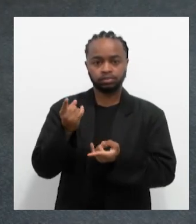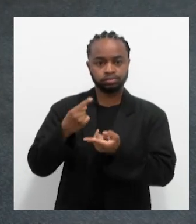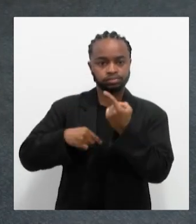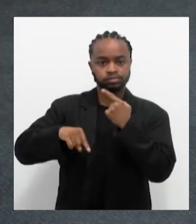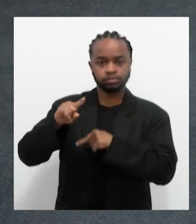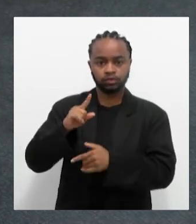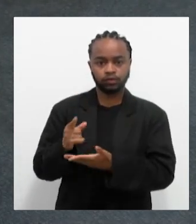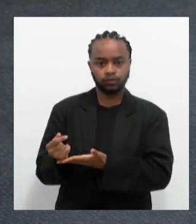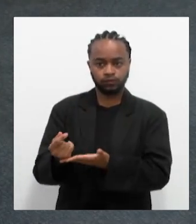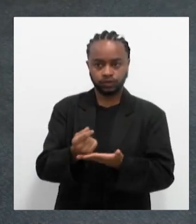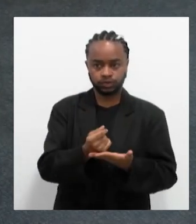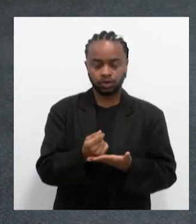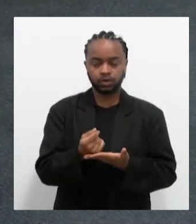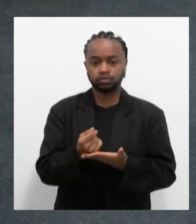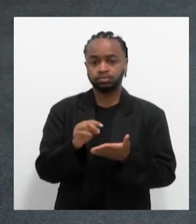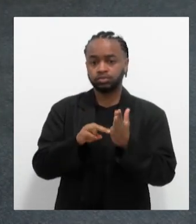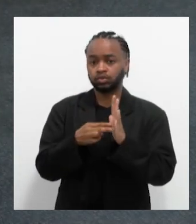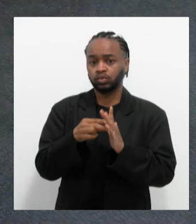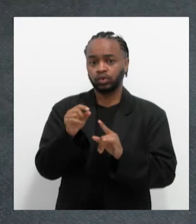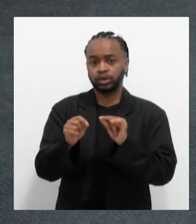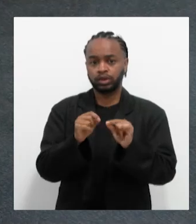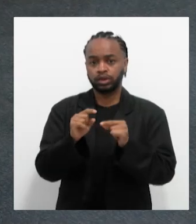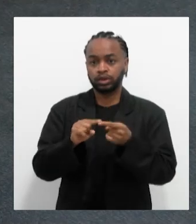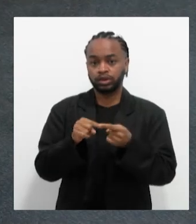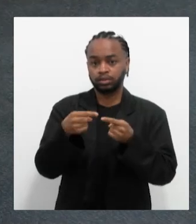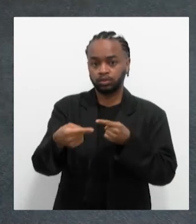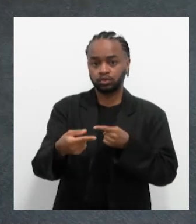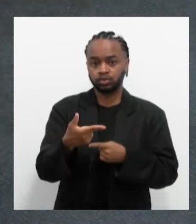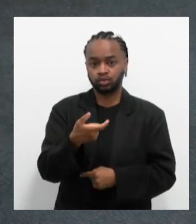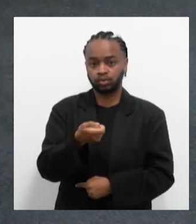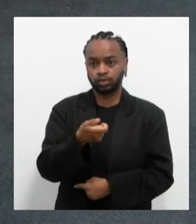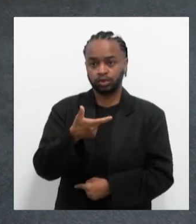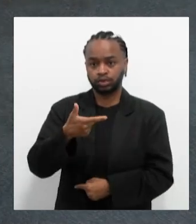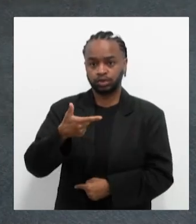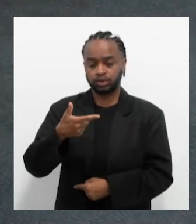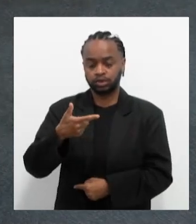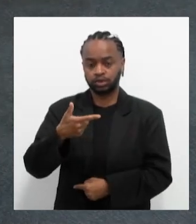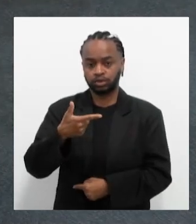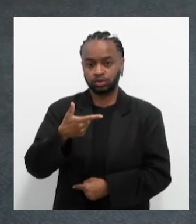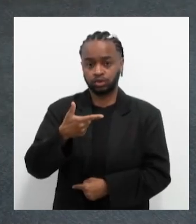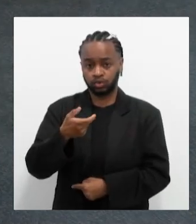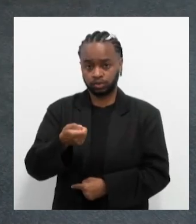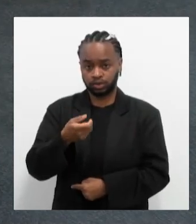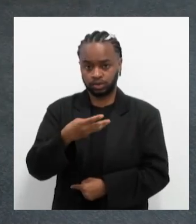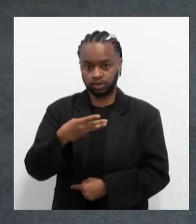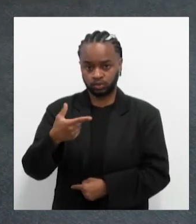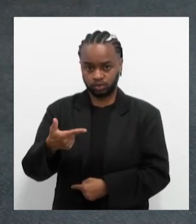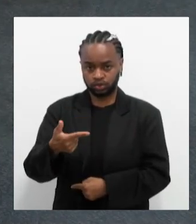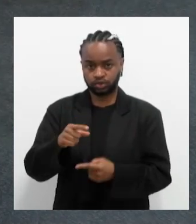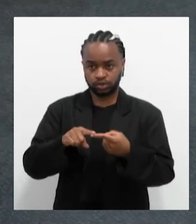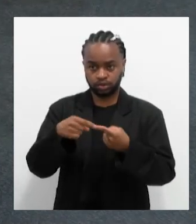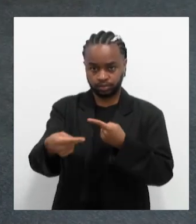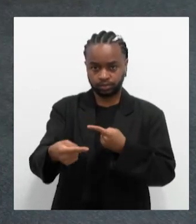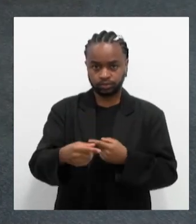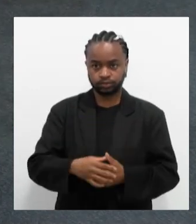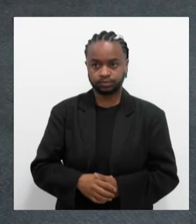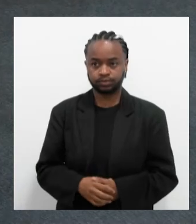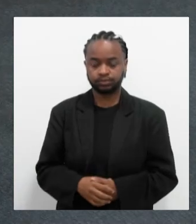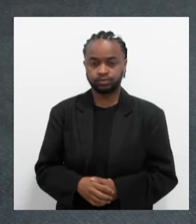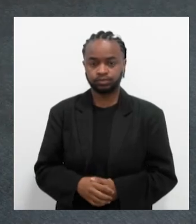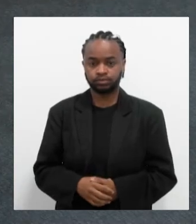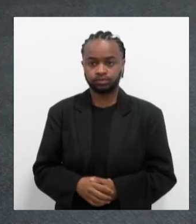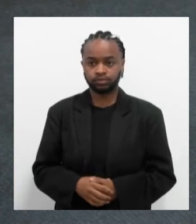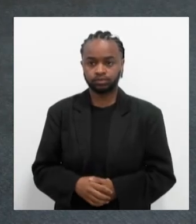ou seja, a partir do ano de 2032, final de 2032, a partir do